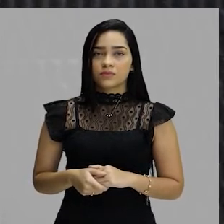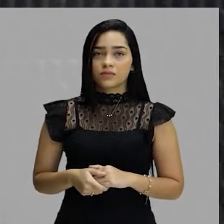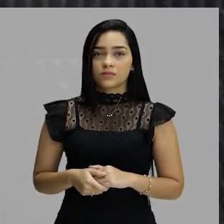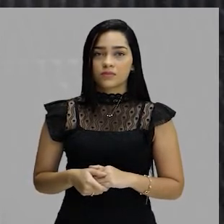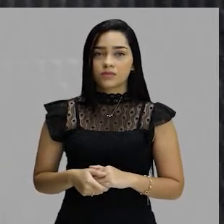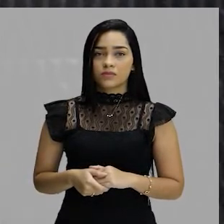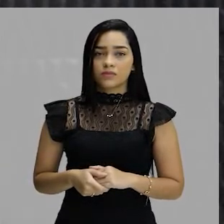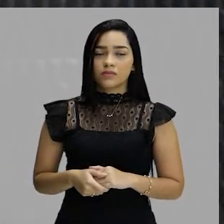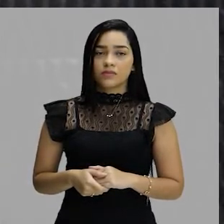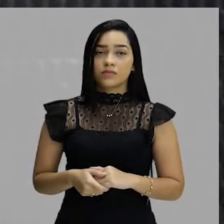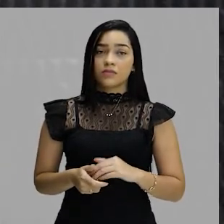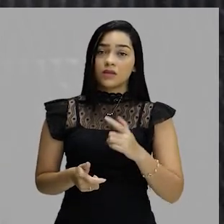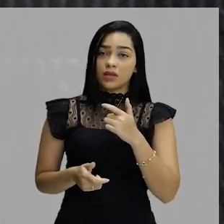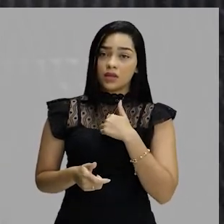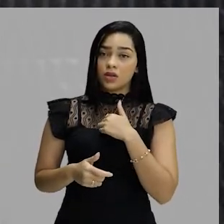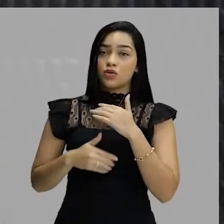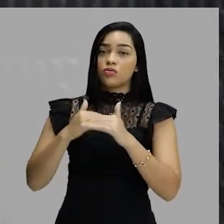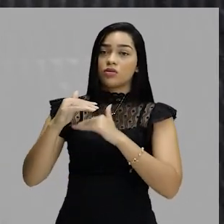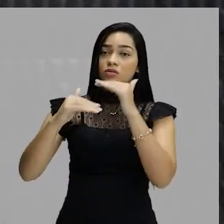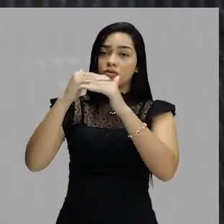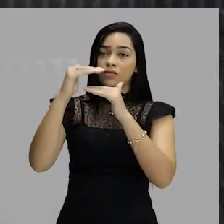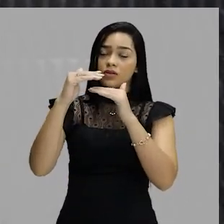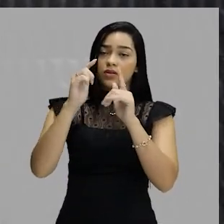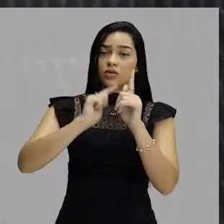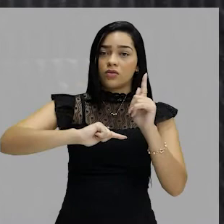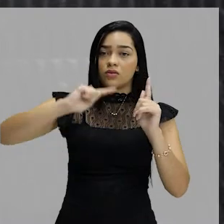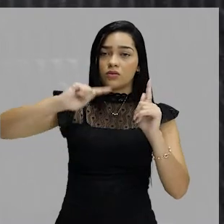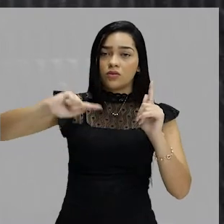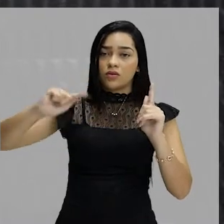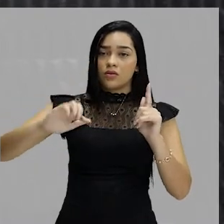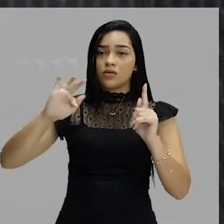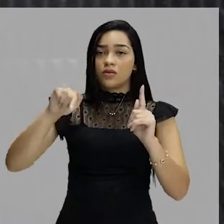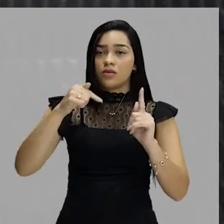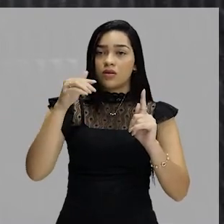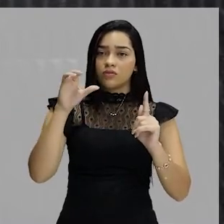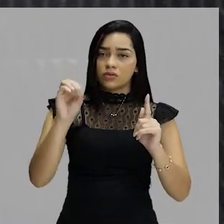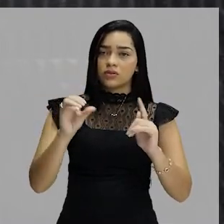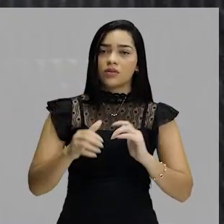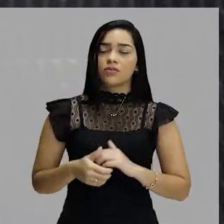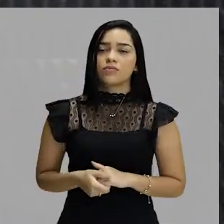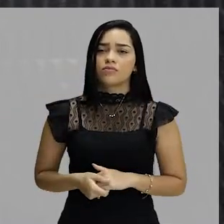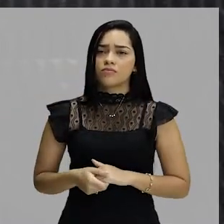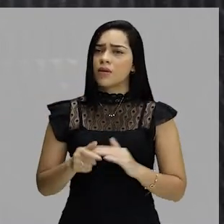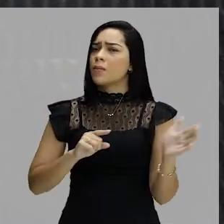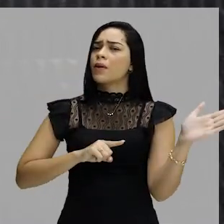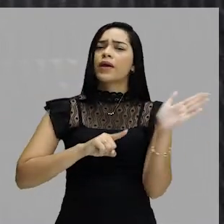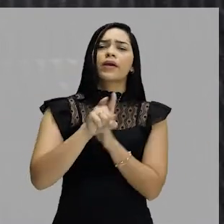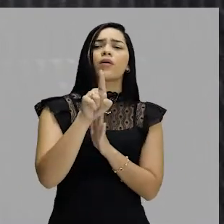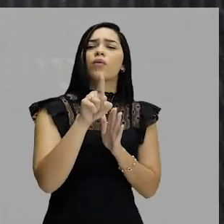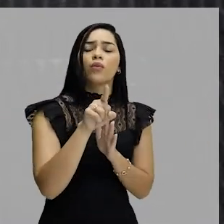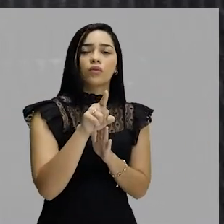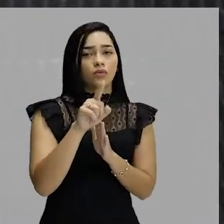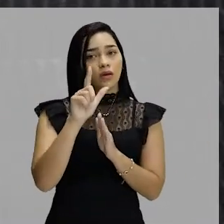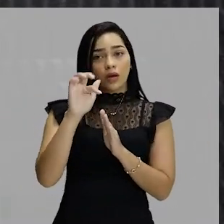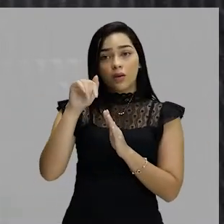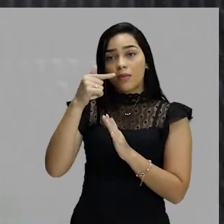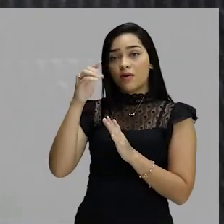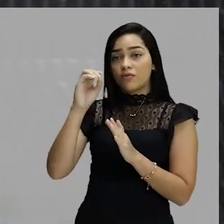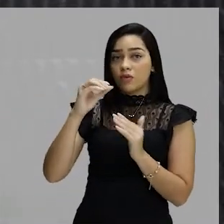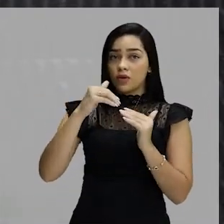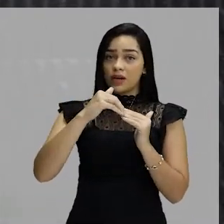Tá? E aí eu construí o gráfico de uma função. Tá? Pergunto para vocês, essa é uma